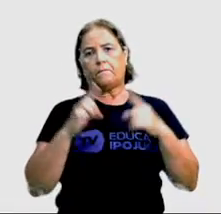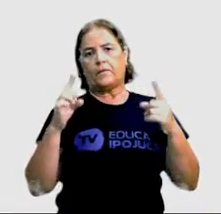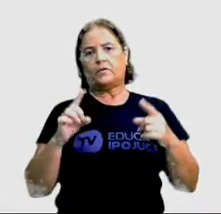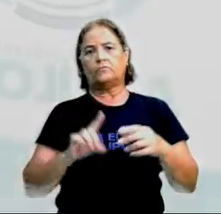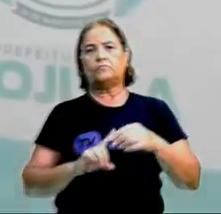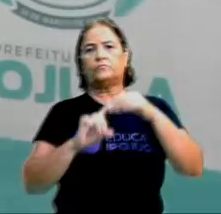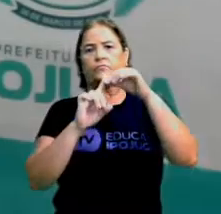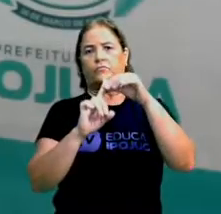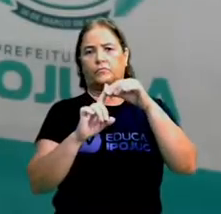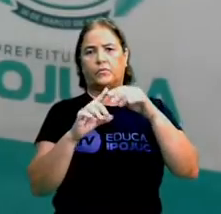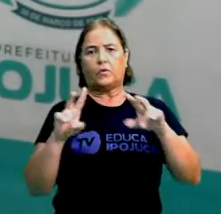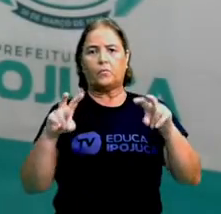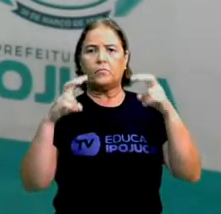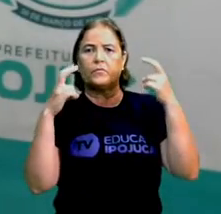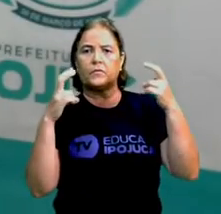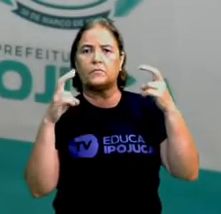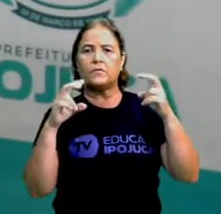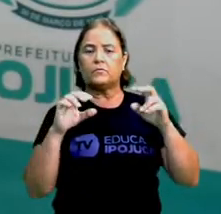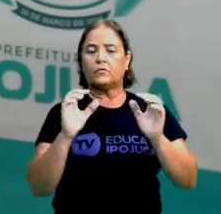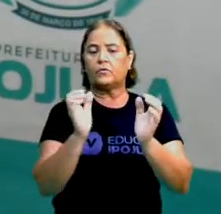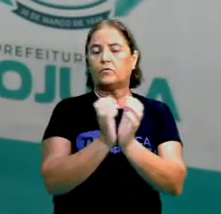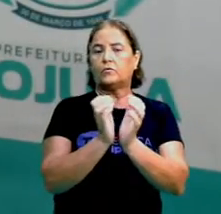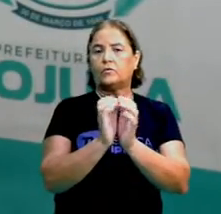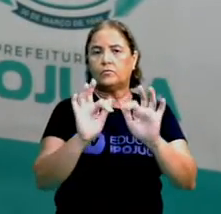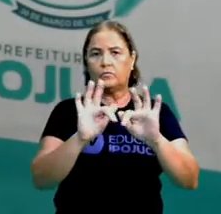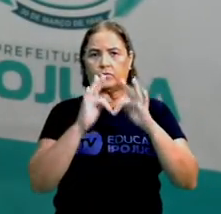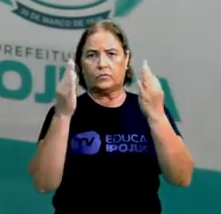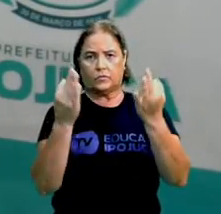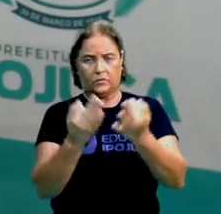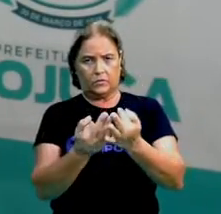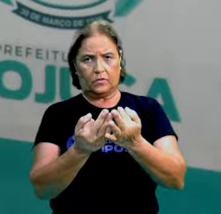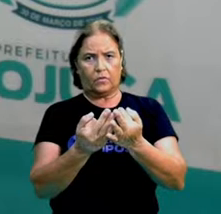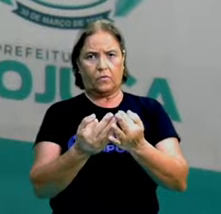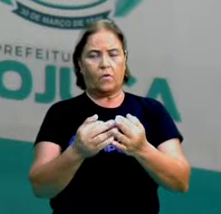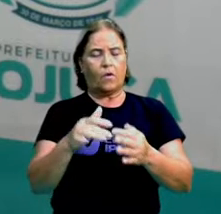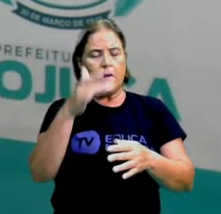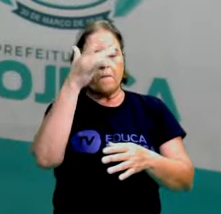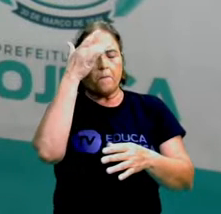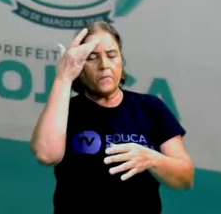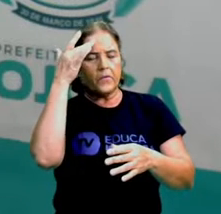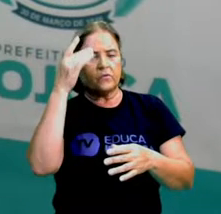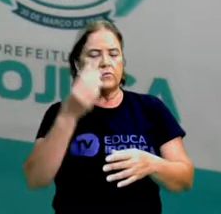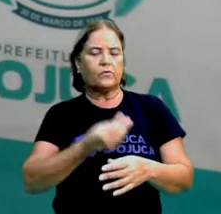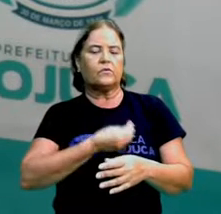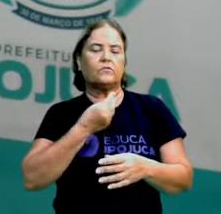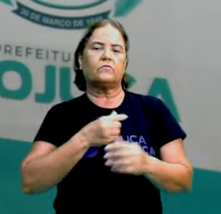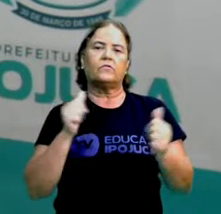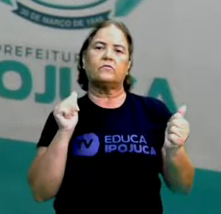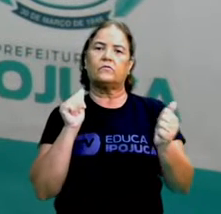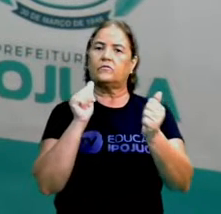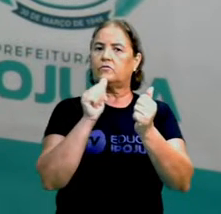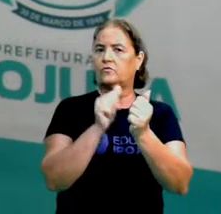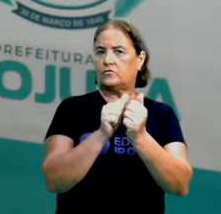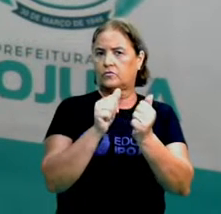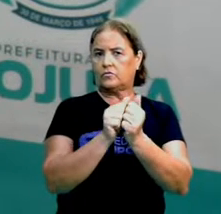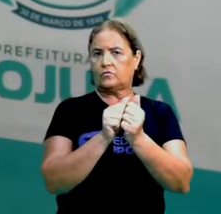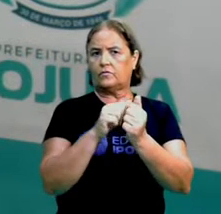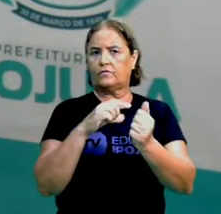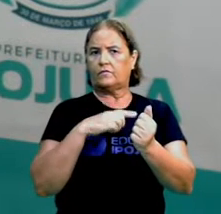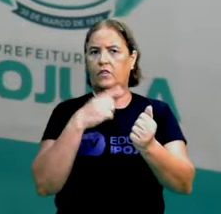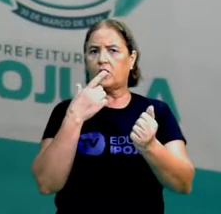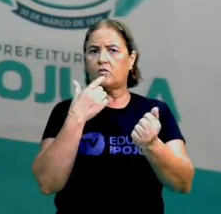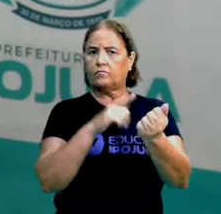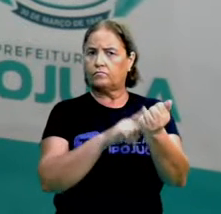em que a gente percebe que o grupo social é um grupo de pessoas que convivem juntas. Vai ter laços